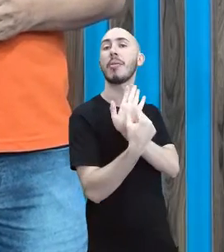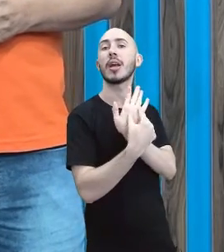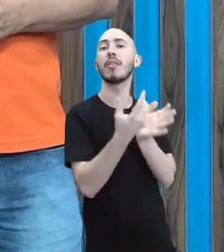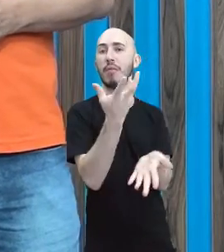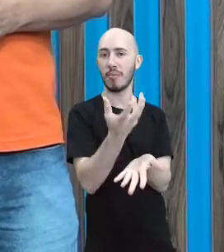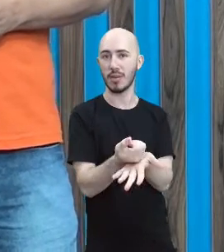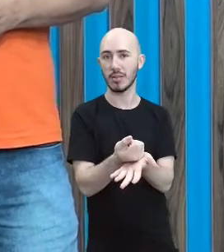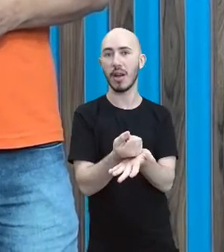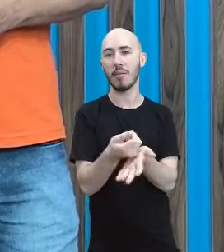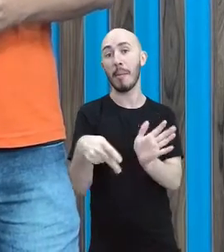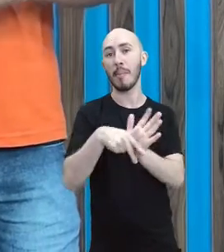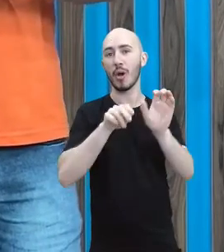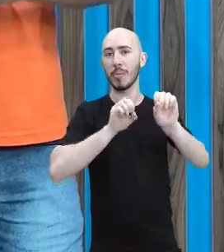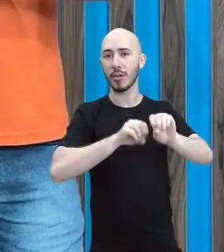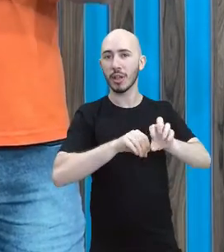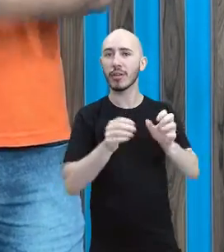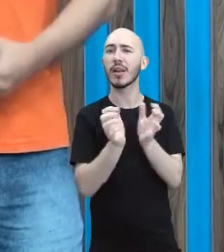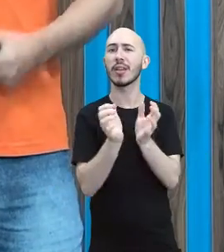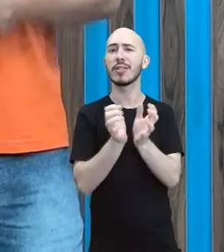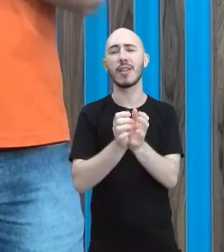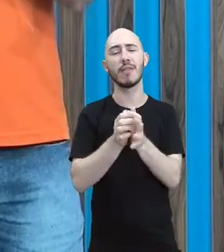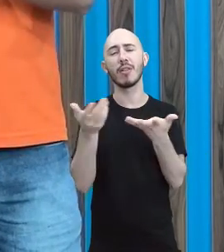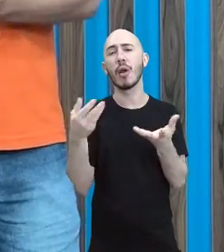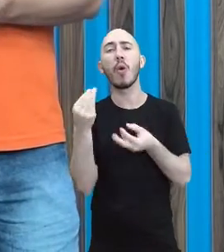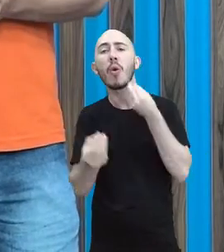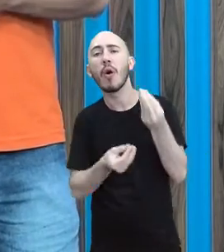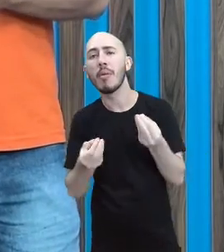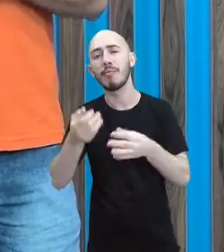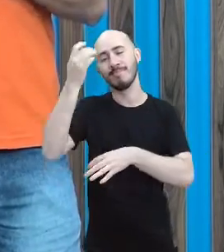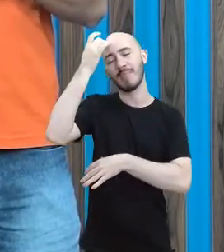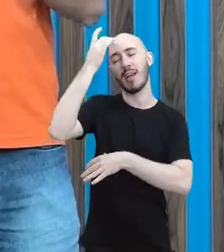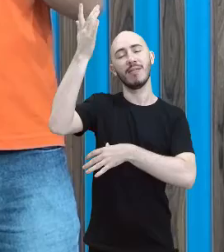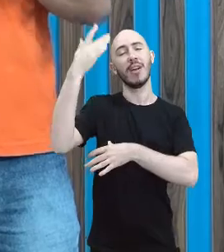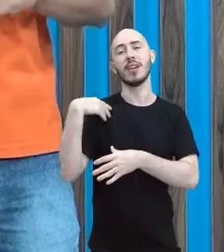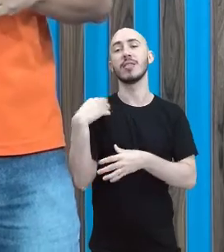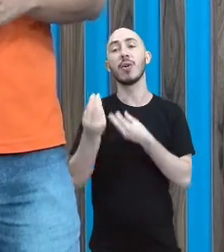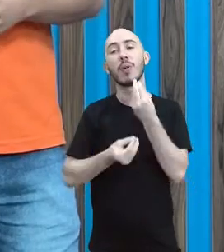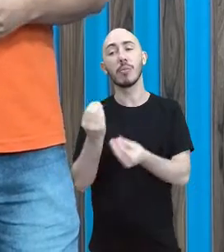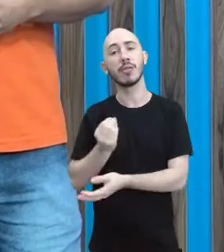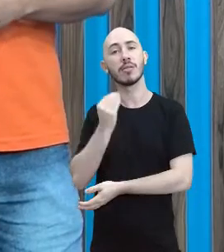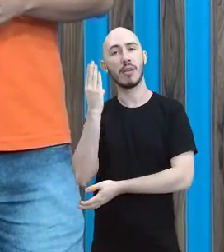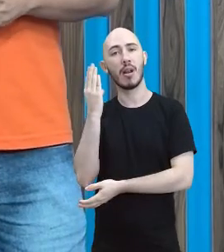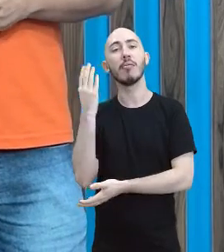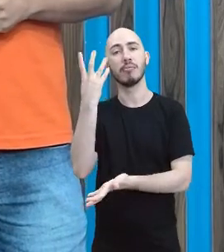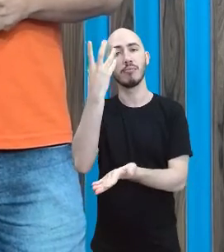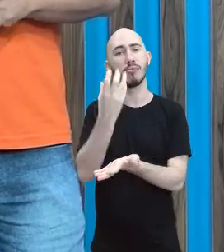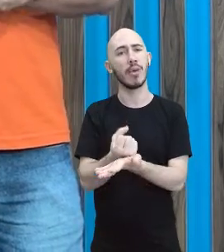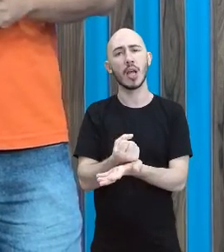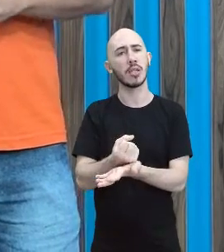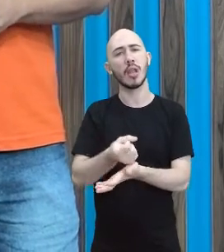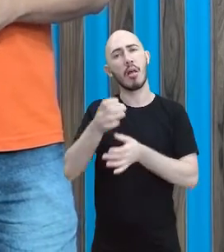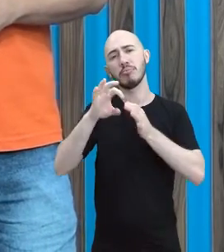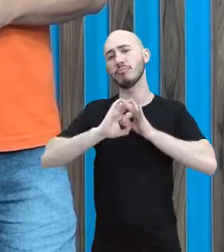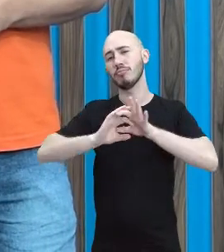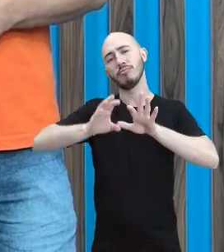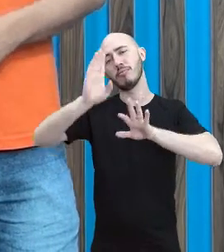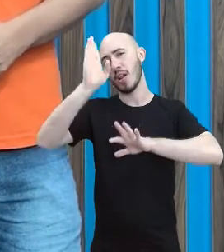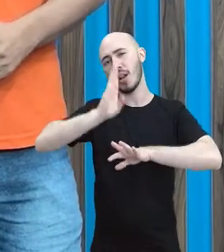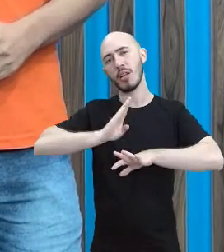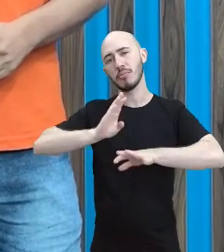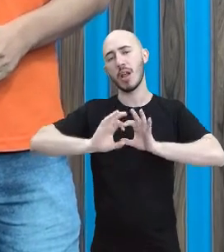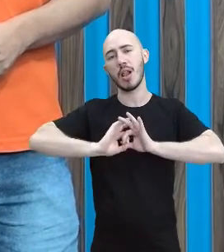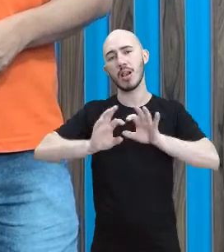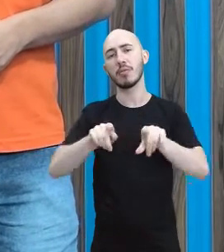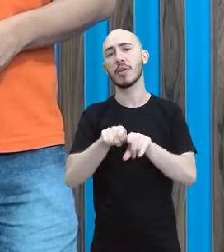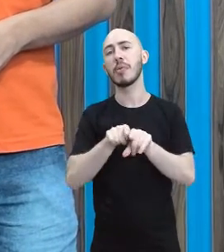Educa Recife. Então, para ter, é muito fácil, baixa aí lá na loja de aplicativos, baixar, né, o aplicativo do Educa Recife. Vocês podem